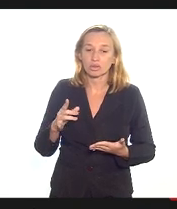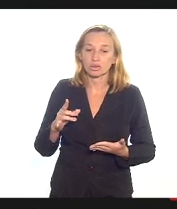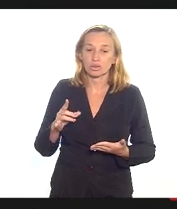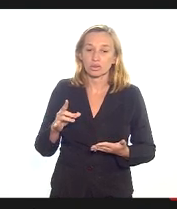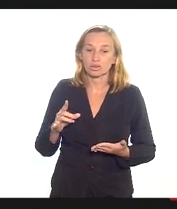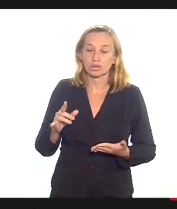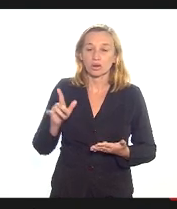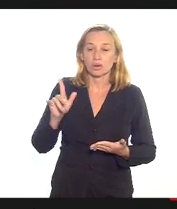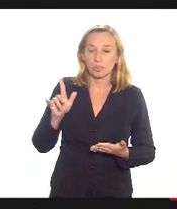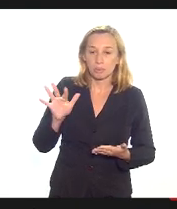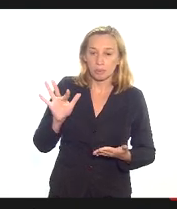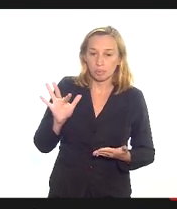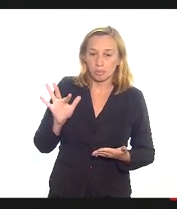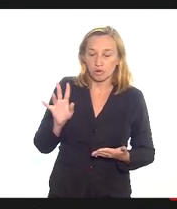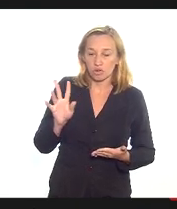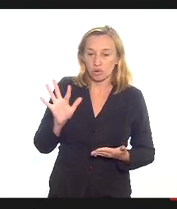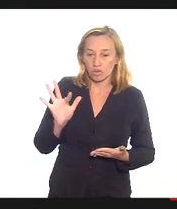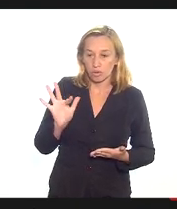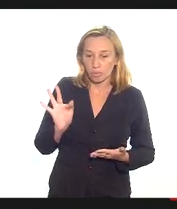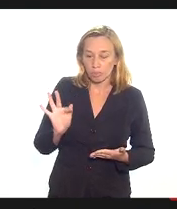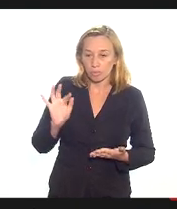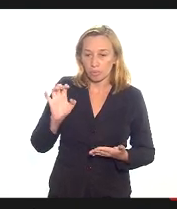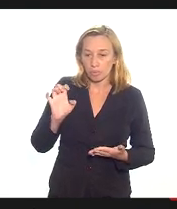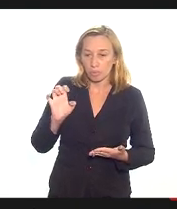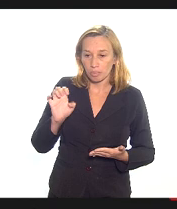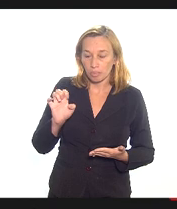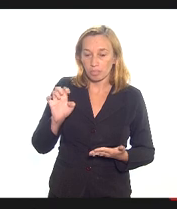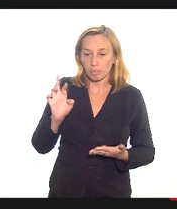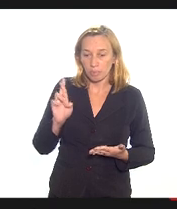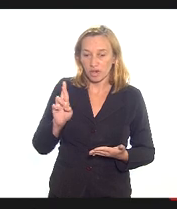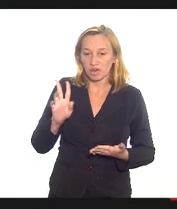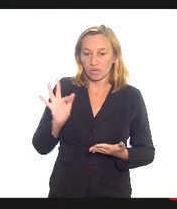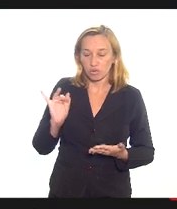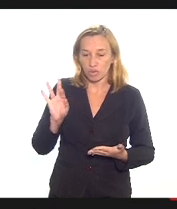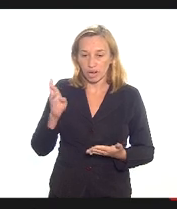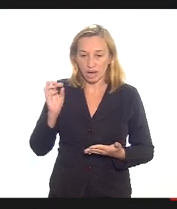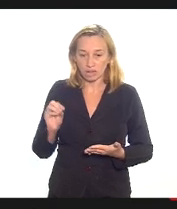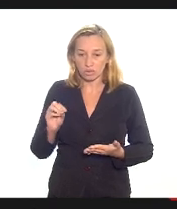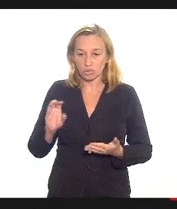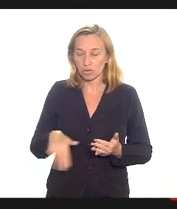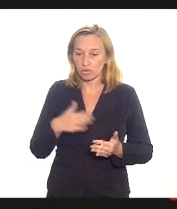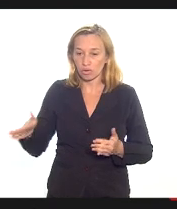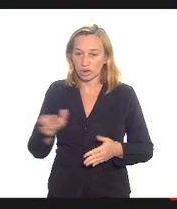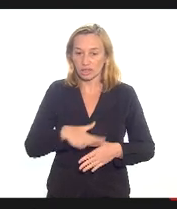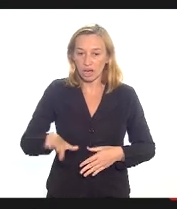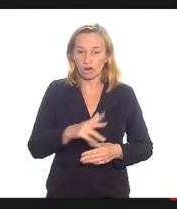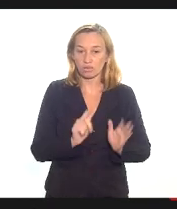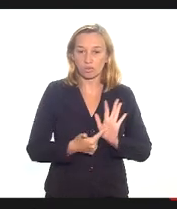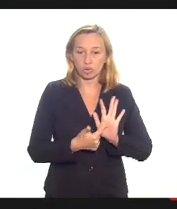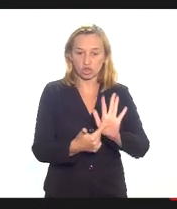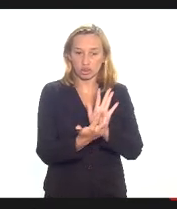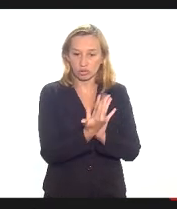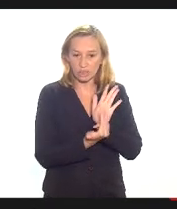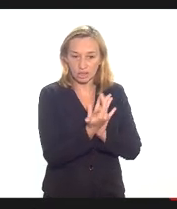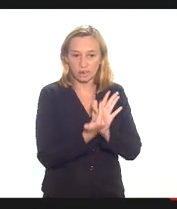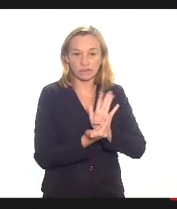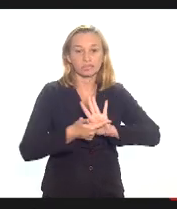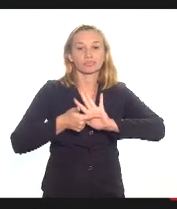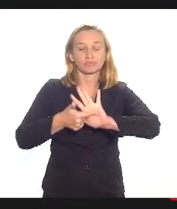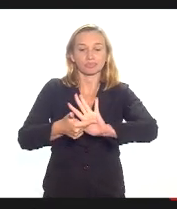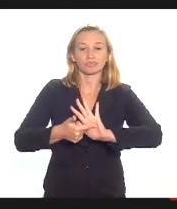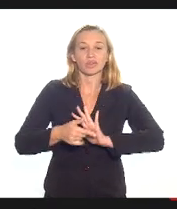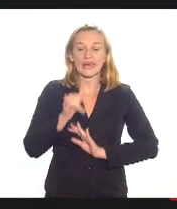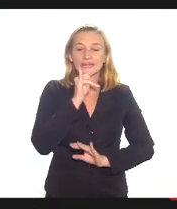levantados ou perfurados fora da área de concessão original. Vou mostrar isso num desenho. Então,